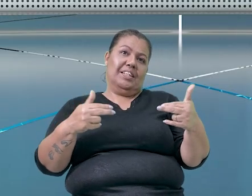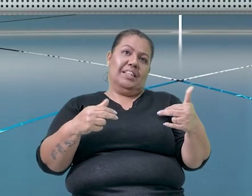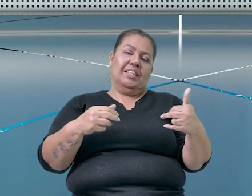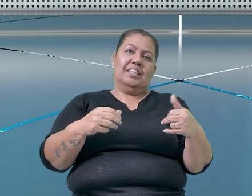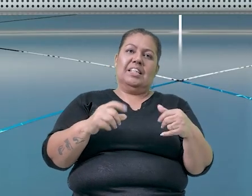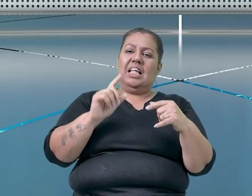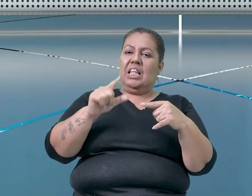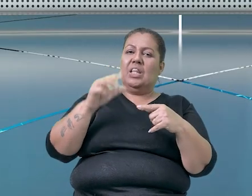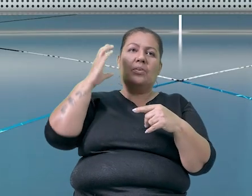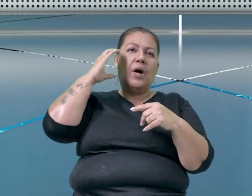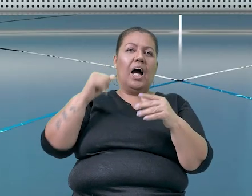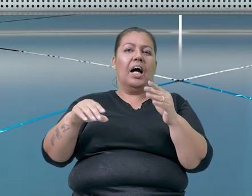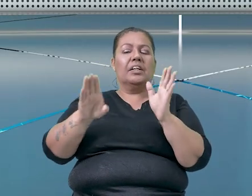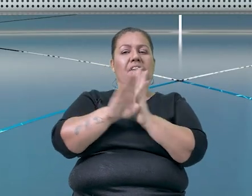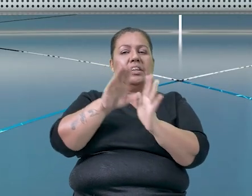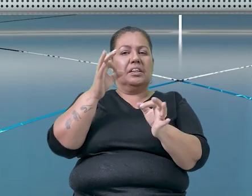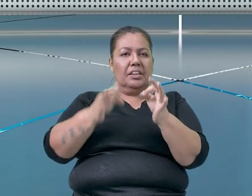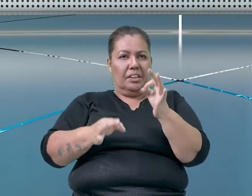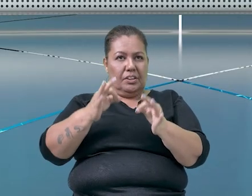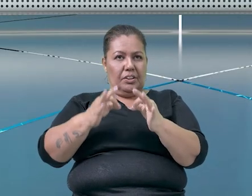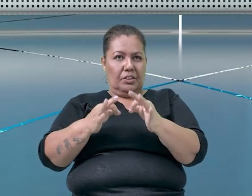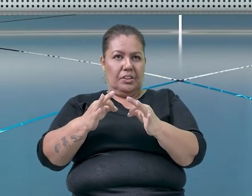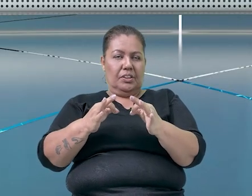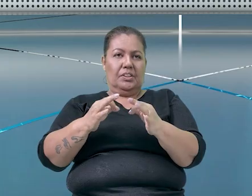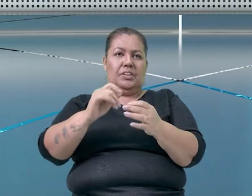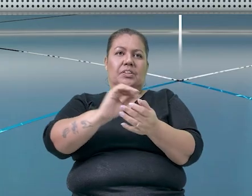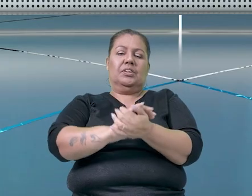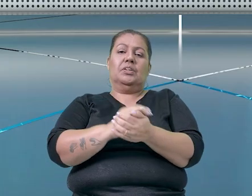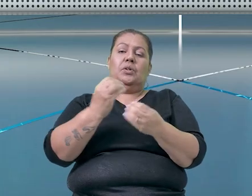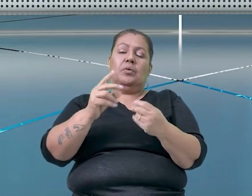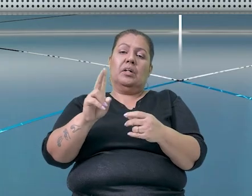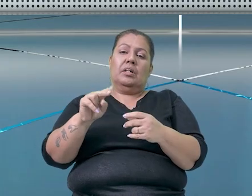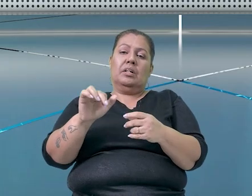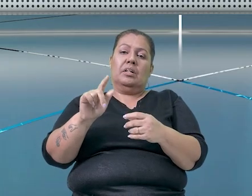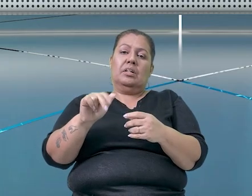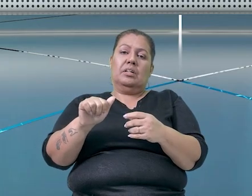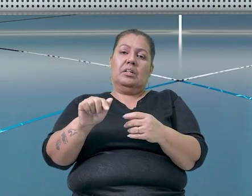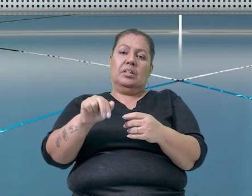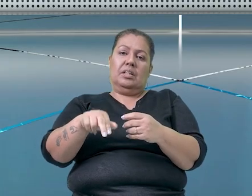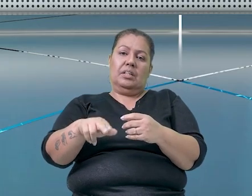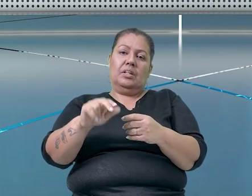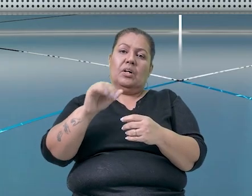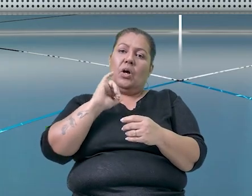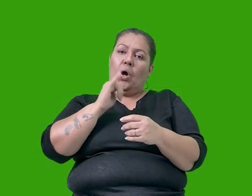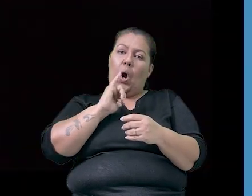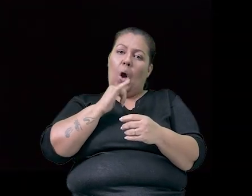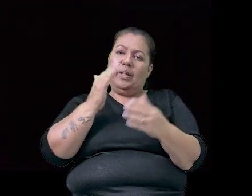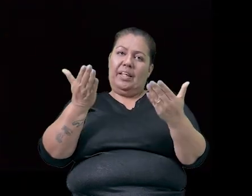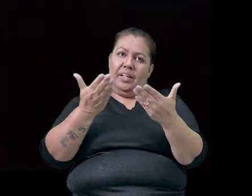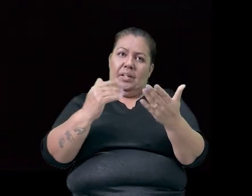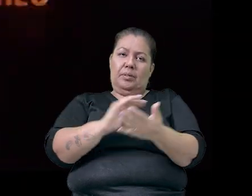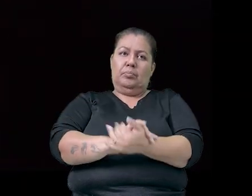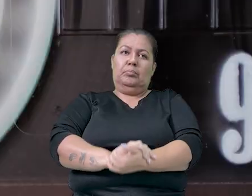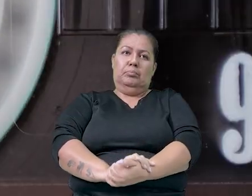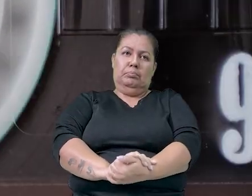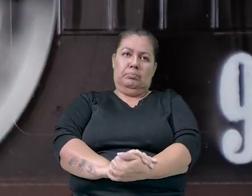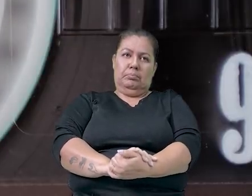da exibição cheguem à justiça, como no caso que o William Nascimento conta agora.